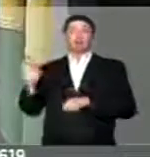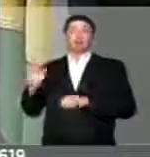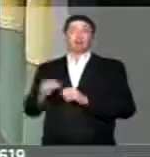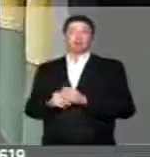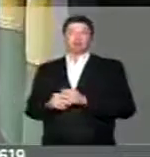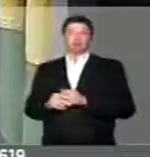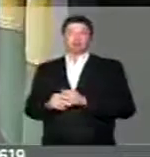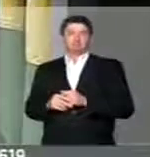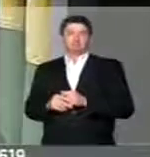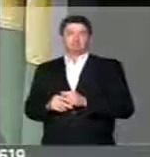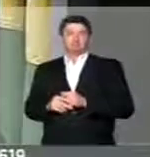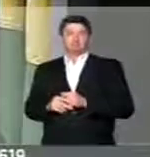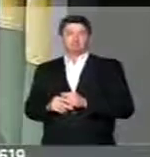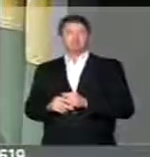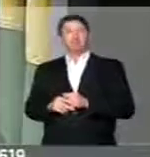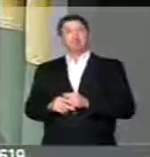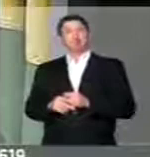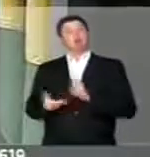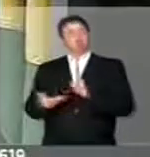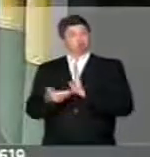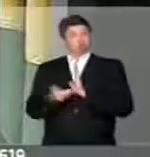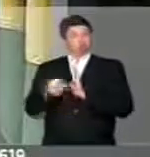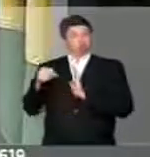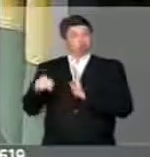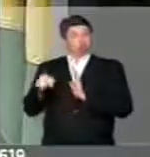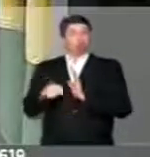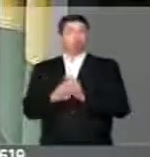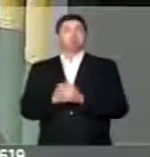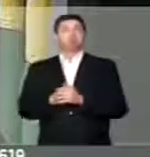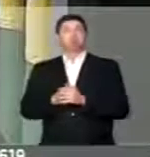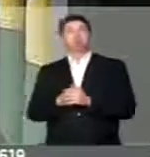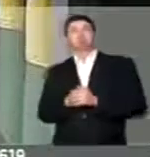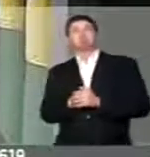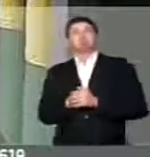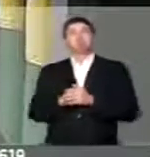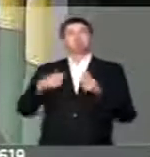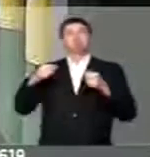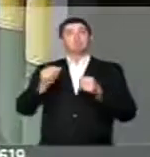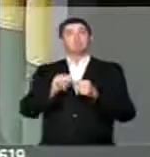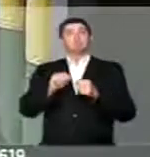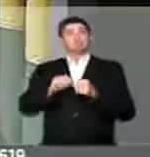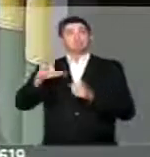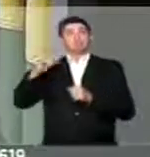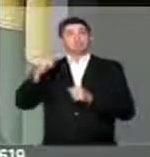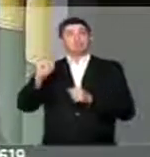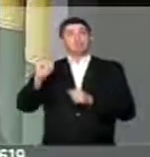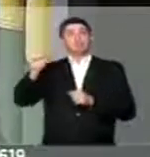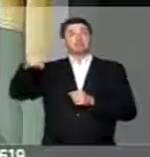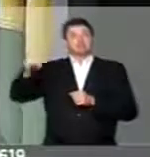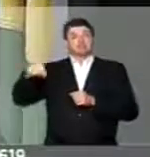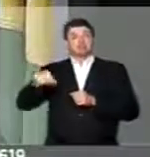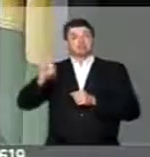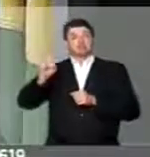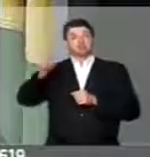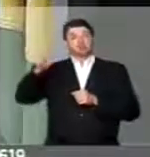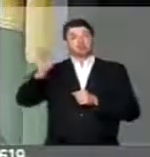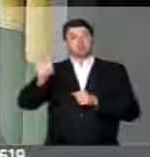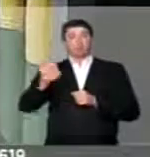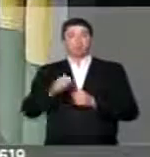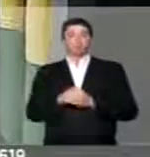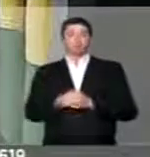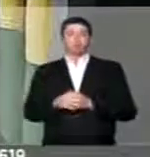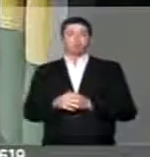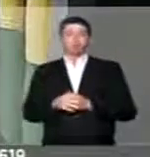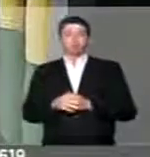petistas. E esta casa vai ter que fazer a CPI da ONU.